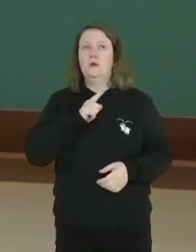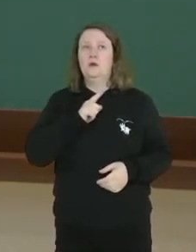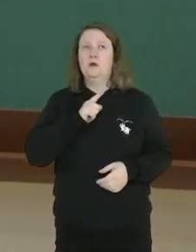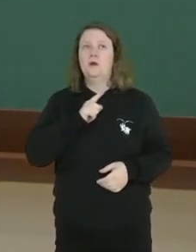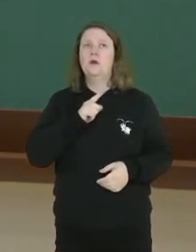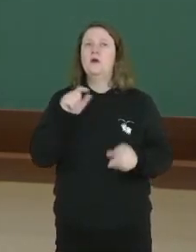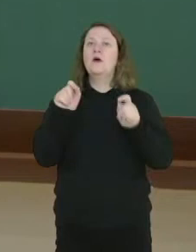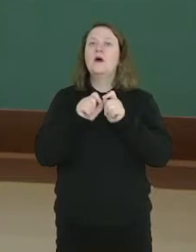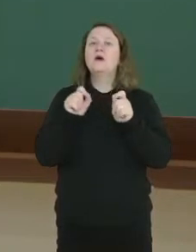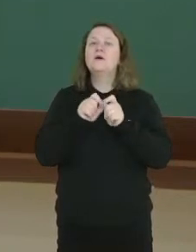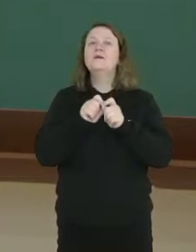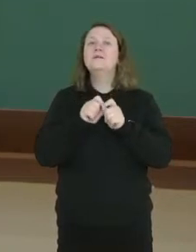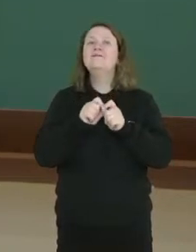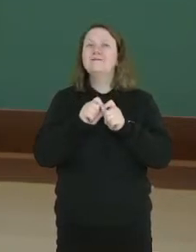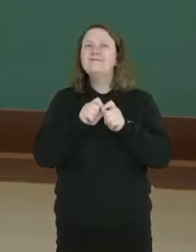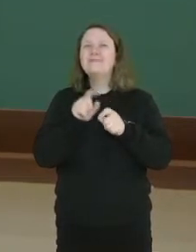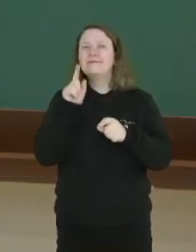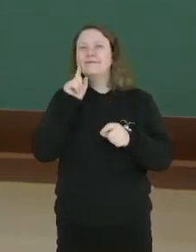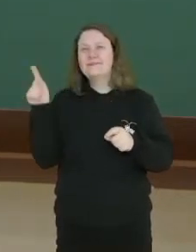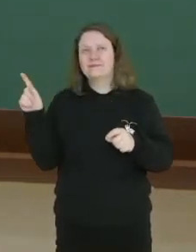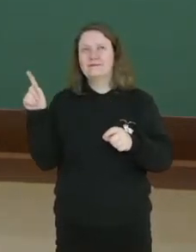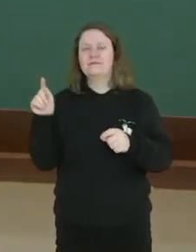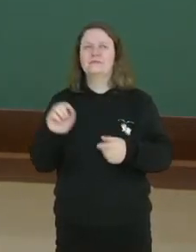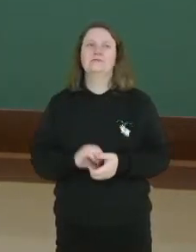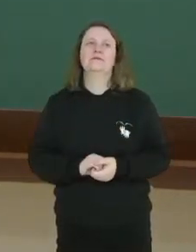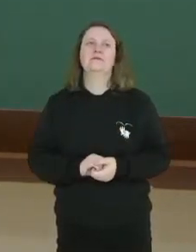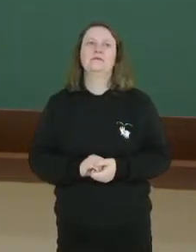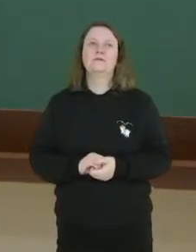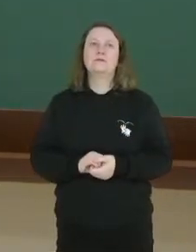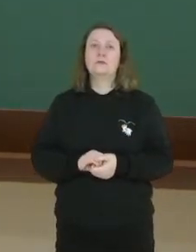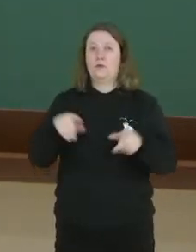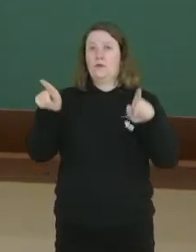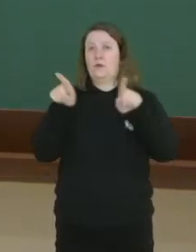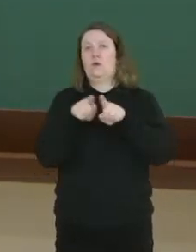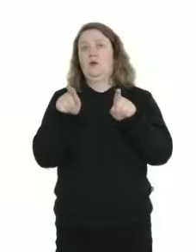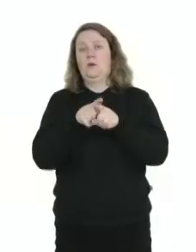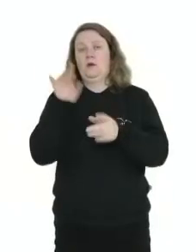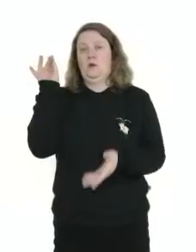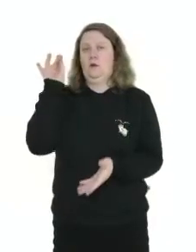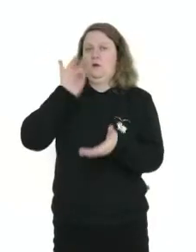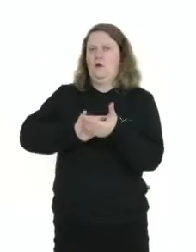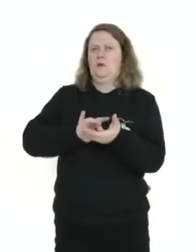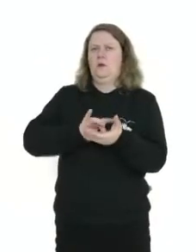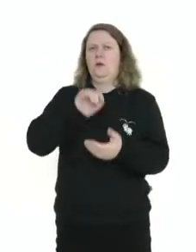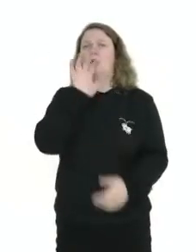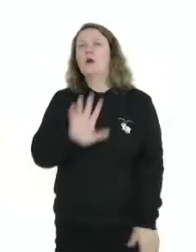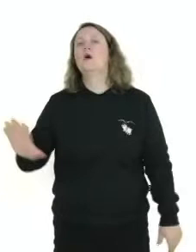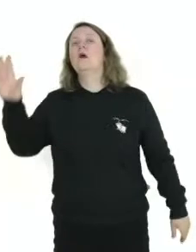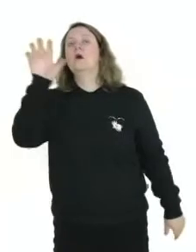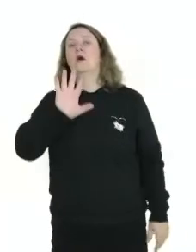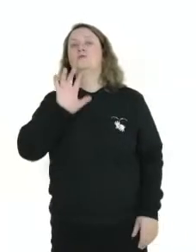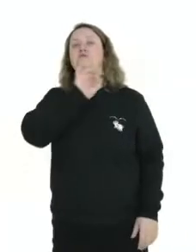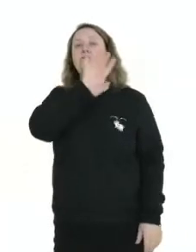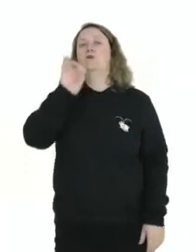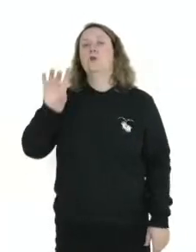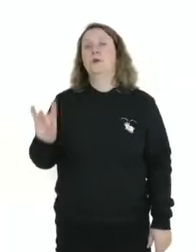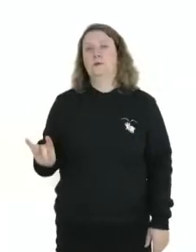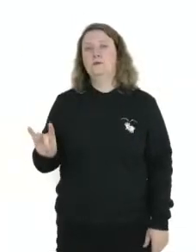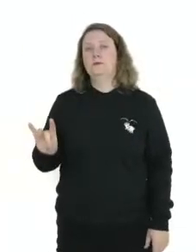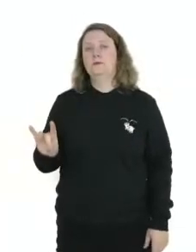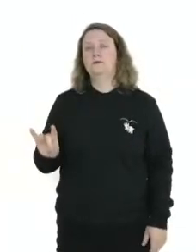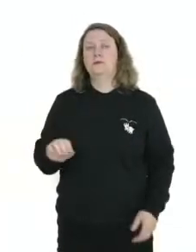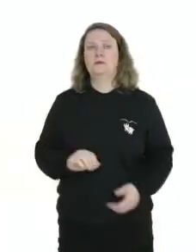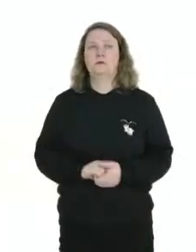cada um dos catetos, também vamos construir quadrados. E vamos determinar qual a área de cada um desses